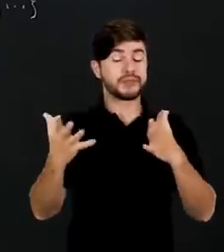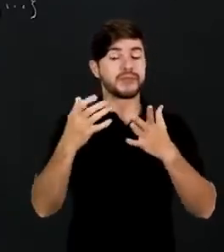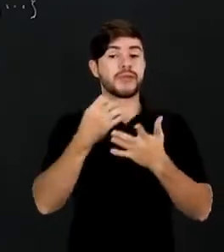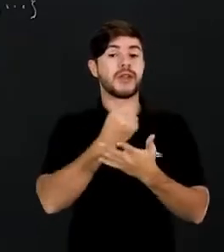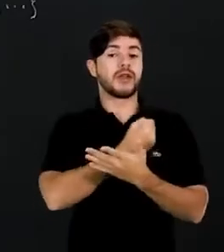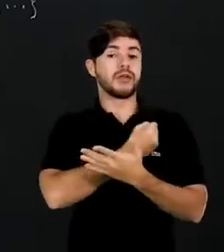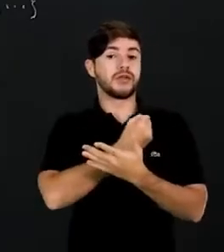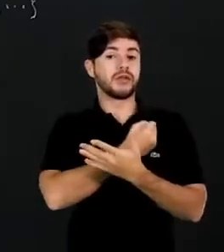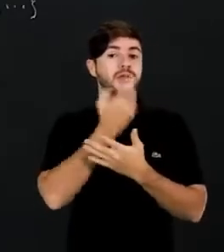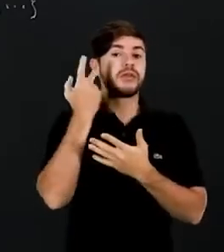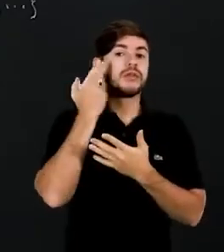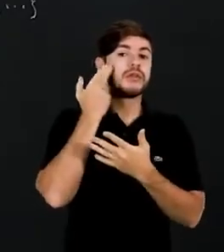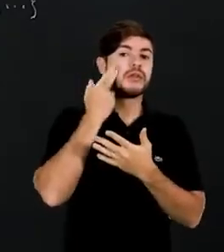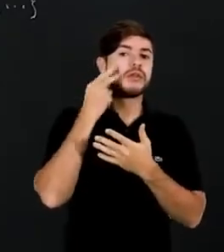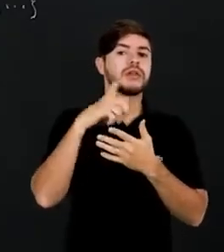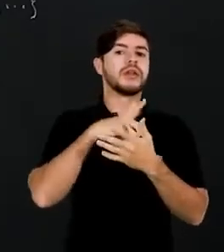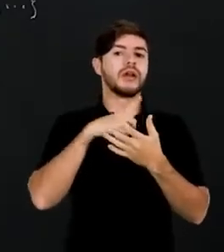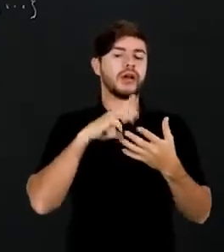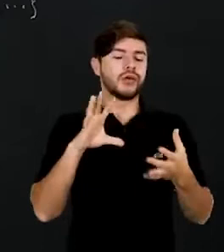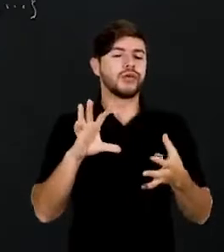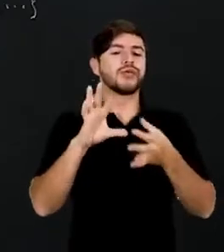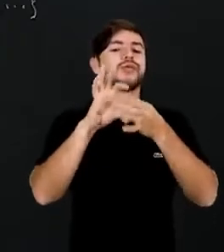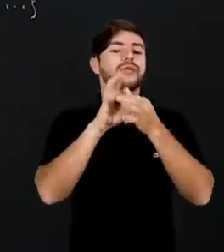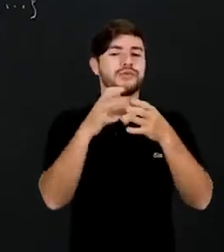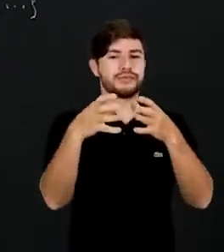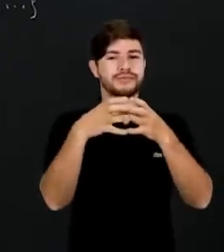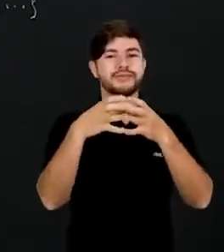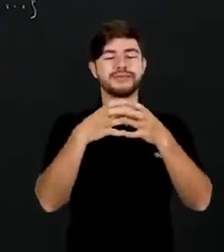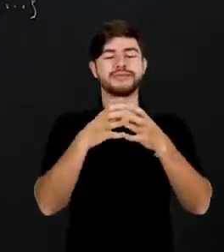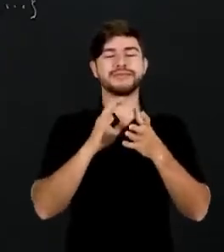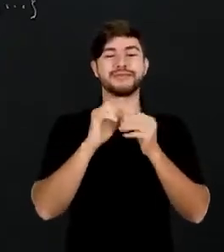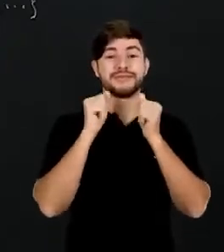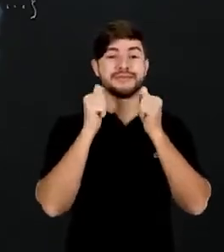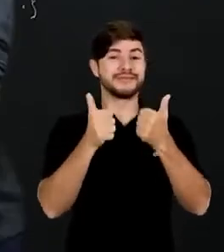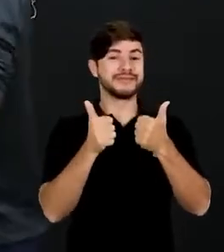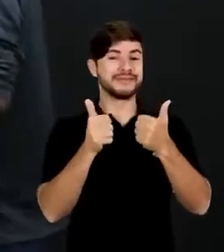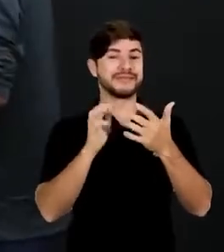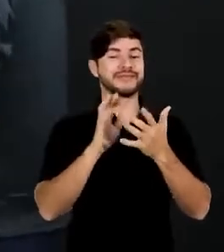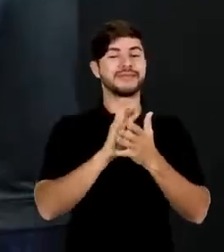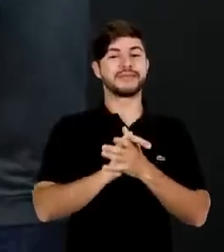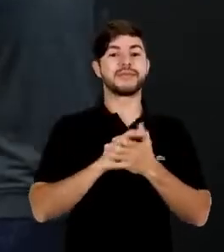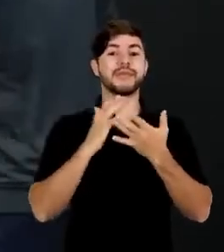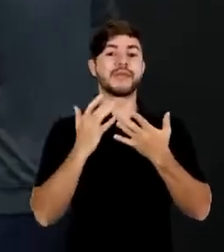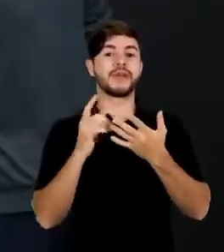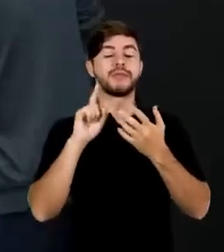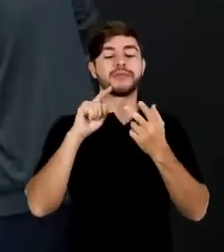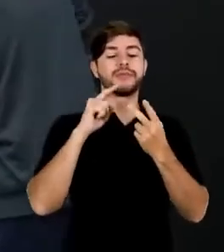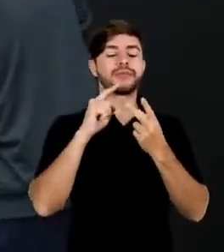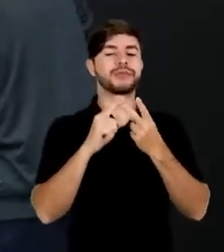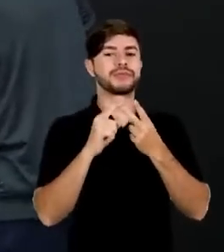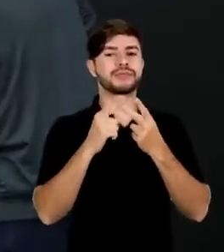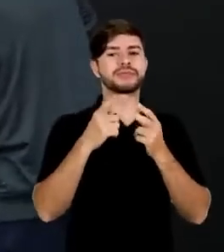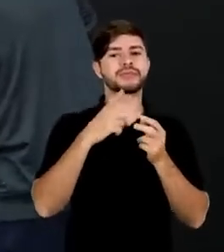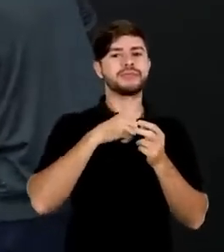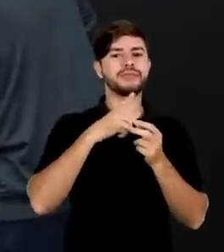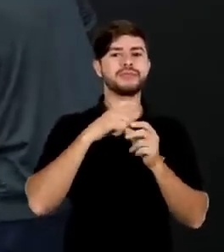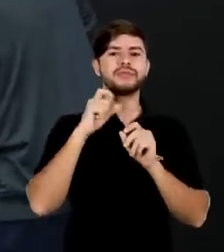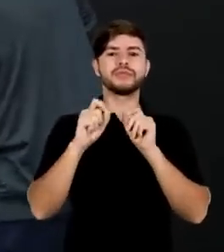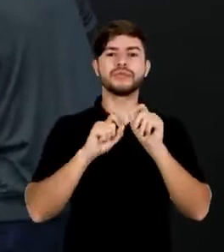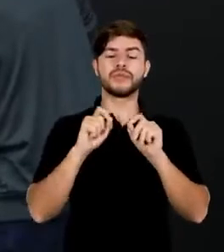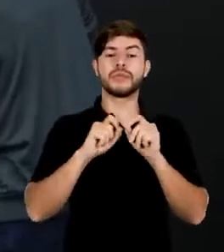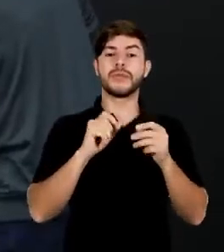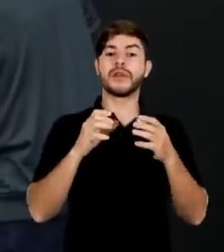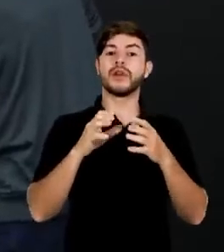naturais faz parte do conjunto dos números inteiros. Tá certo? Outro detalhe é, nós temos aqui o